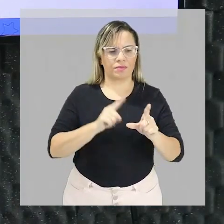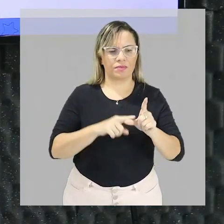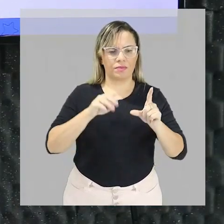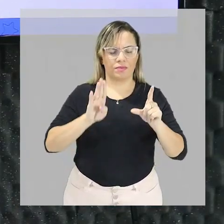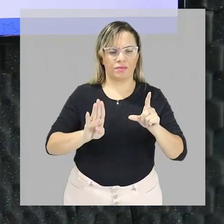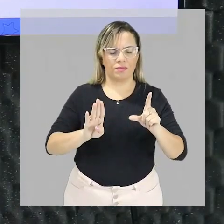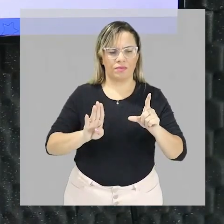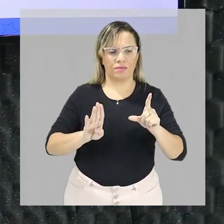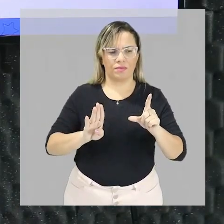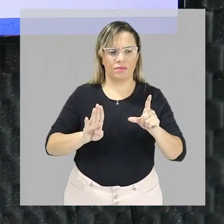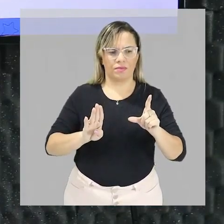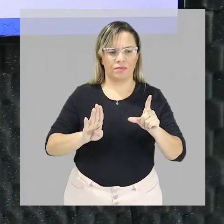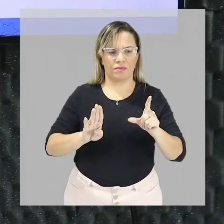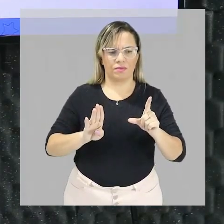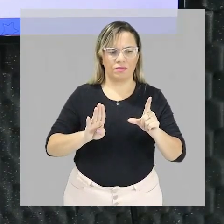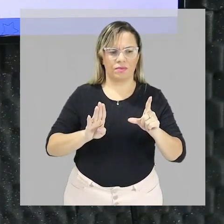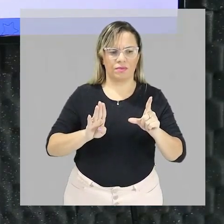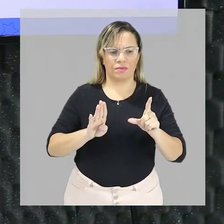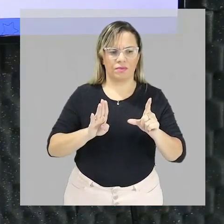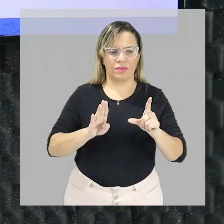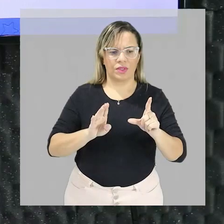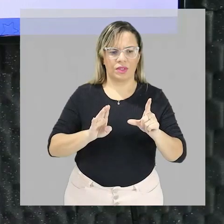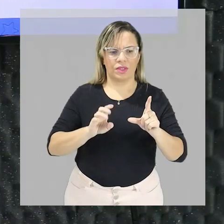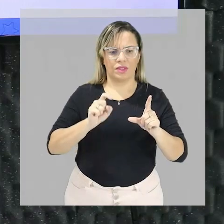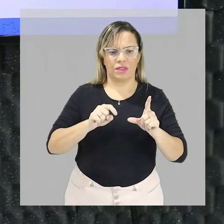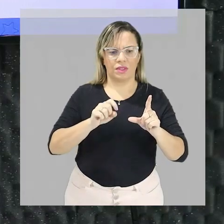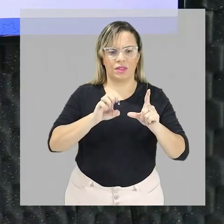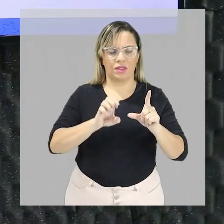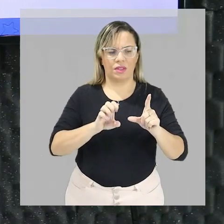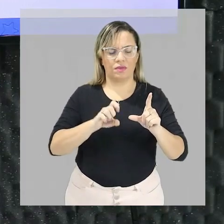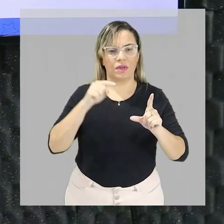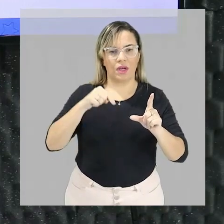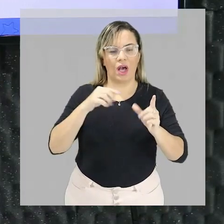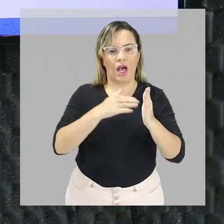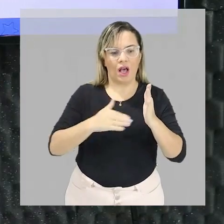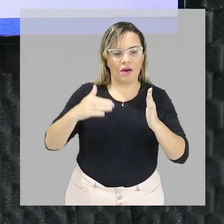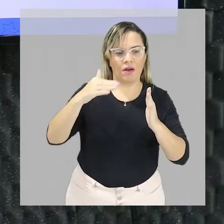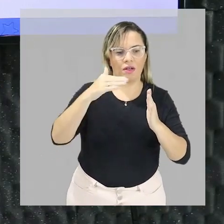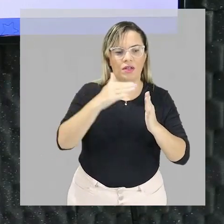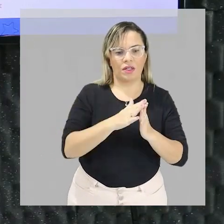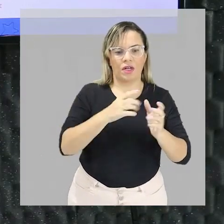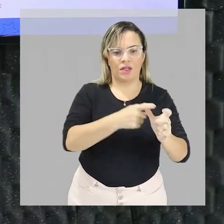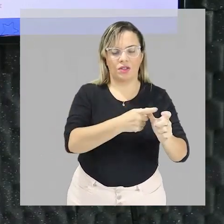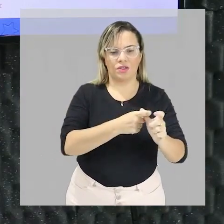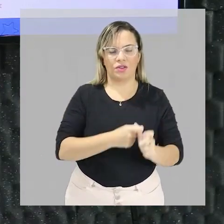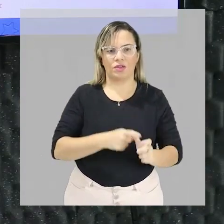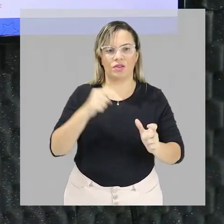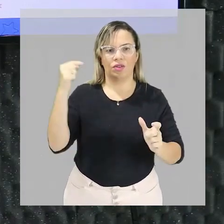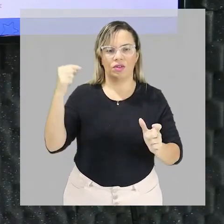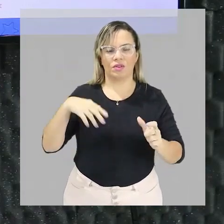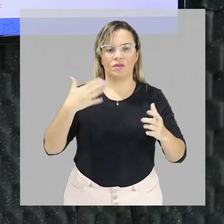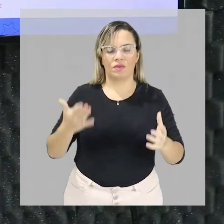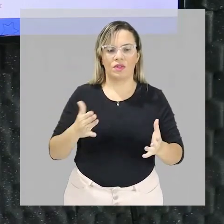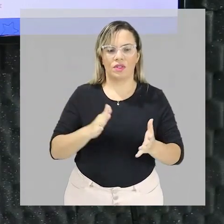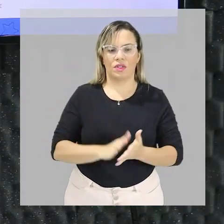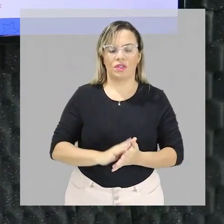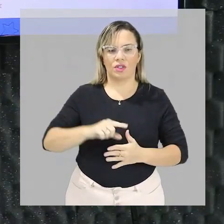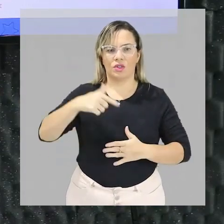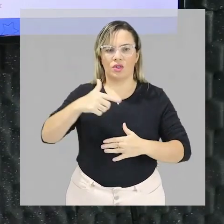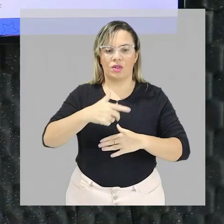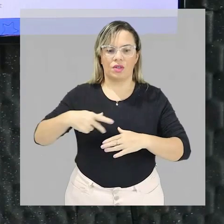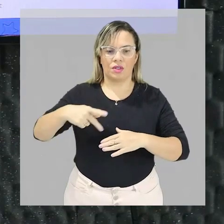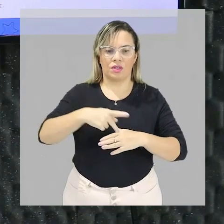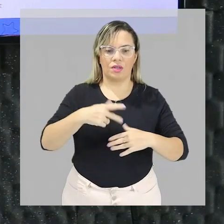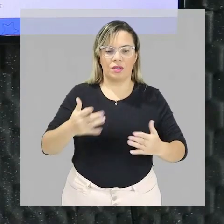B, elevação da dívida externa. Houve elevação? Houve. Mas se nós analisarmos para a crítica